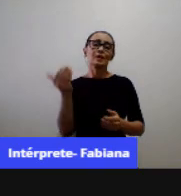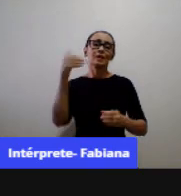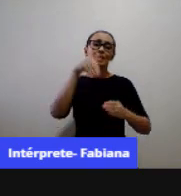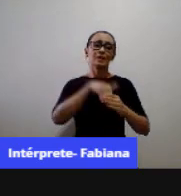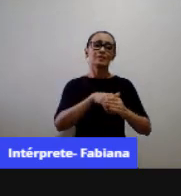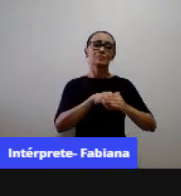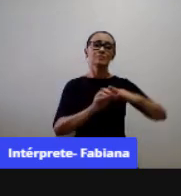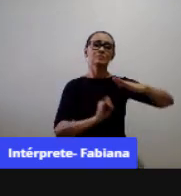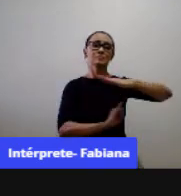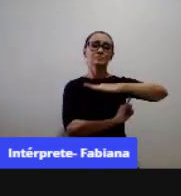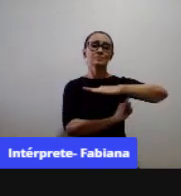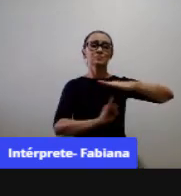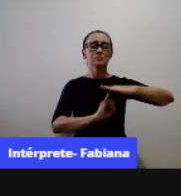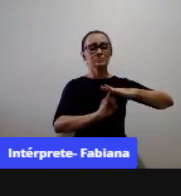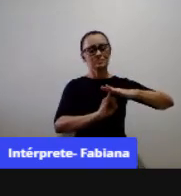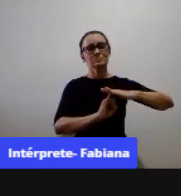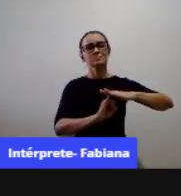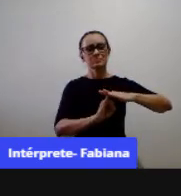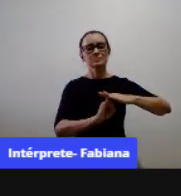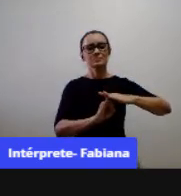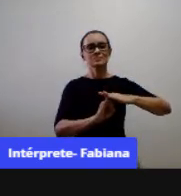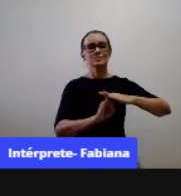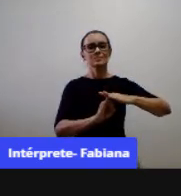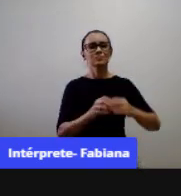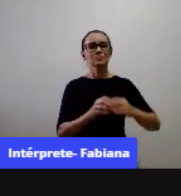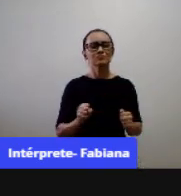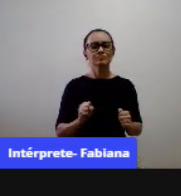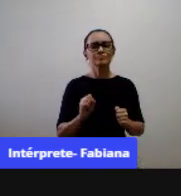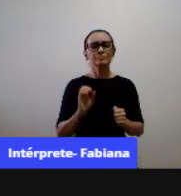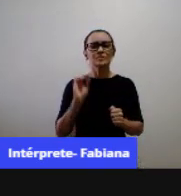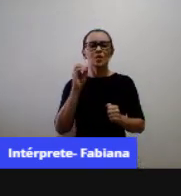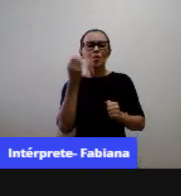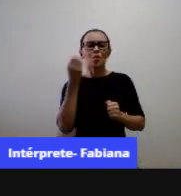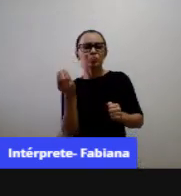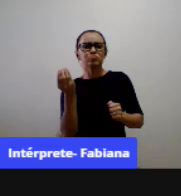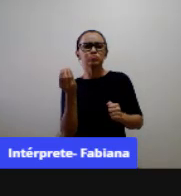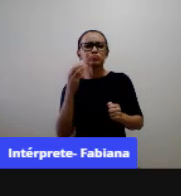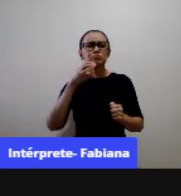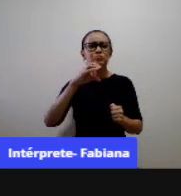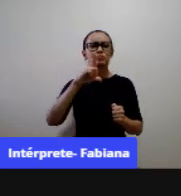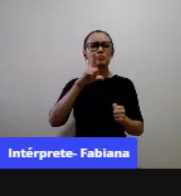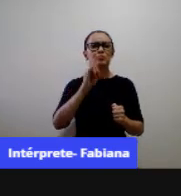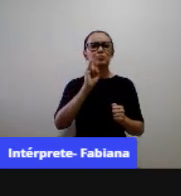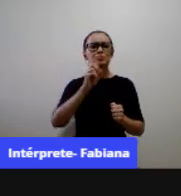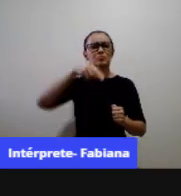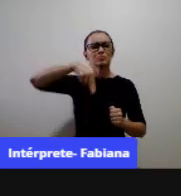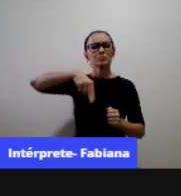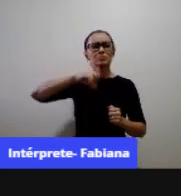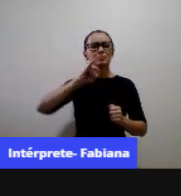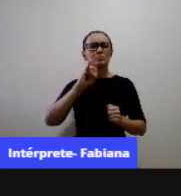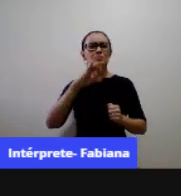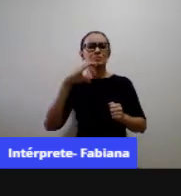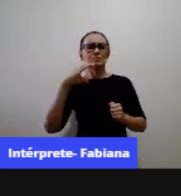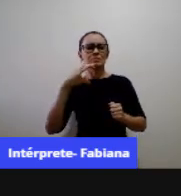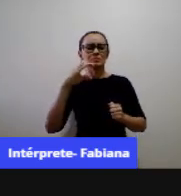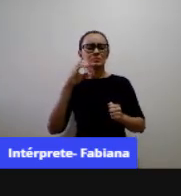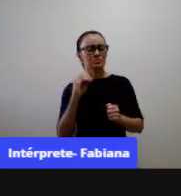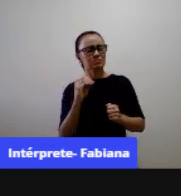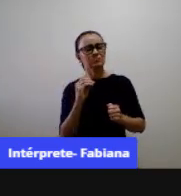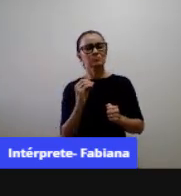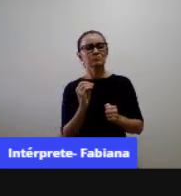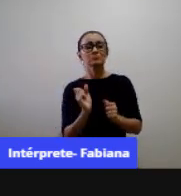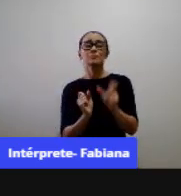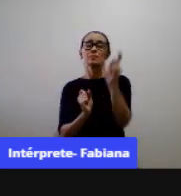institucional, ele vinha centrado na questão clínica, no quadro clínico deste indivíduo. Então, como a